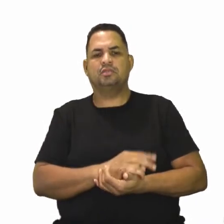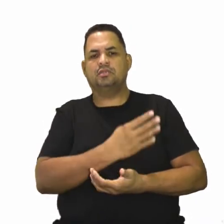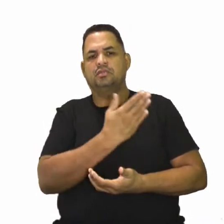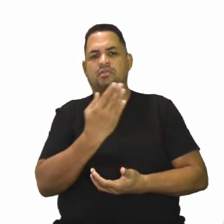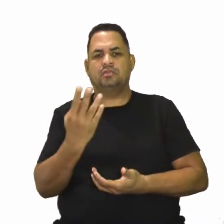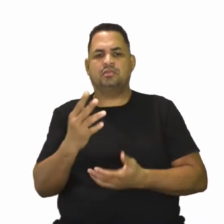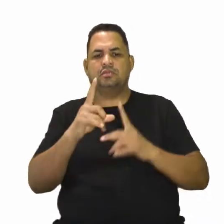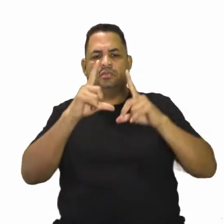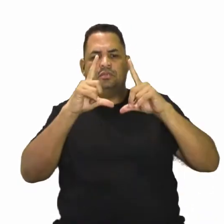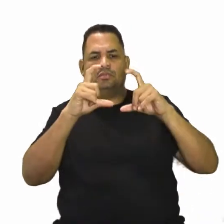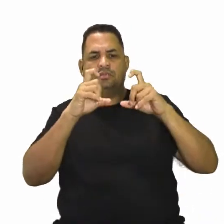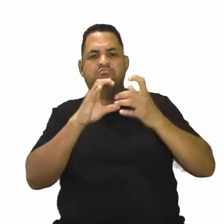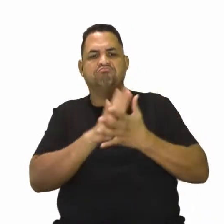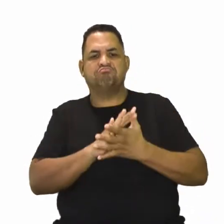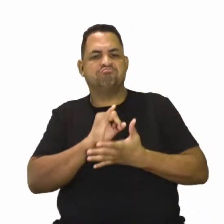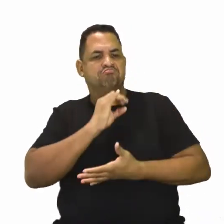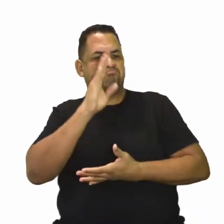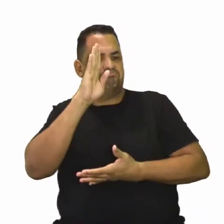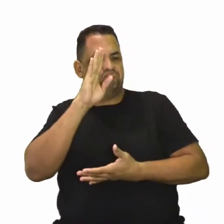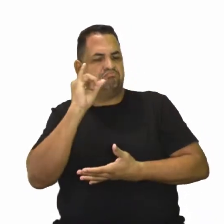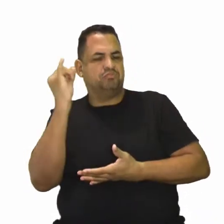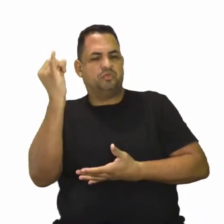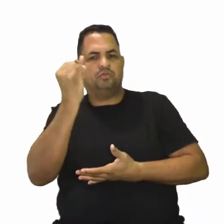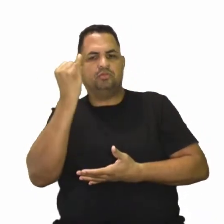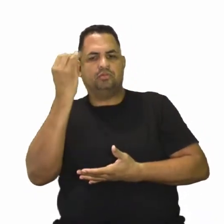Aqui, essa foto é muito emblemática.